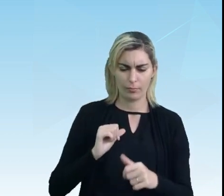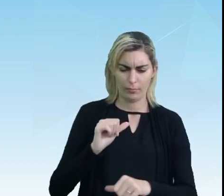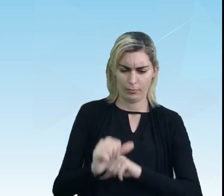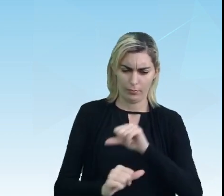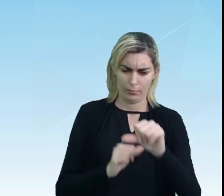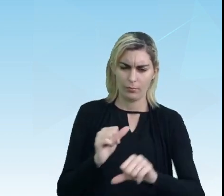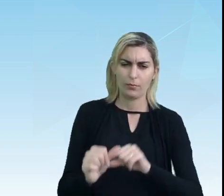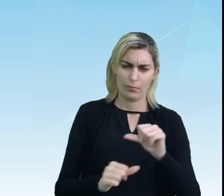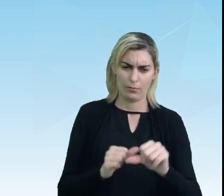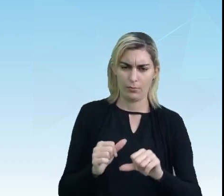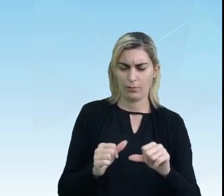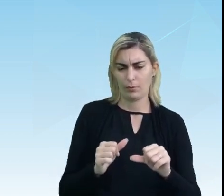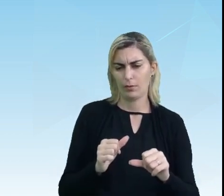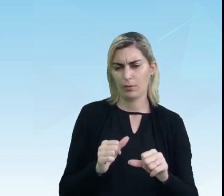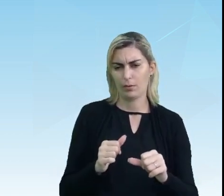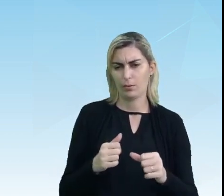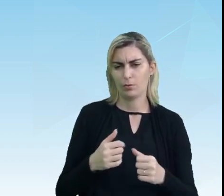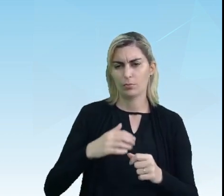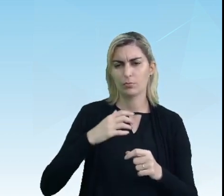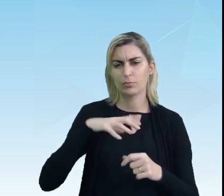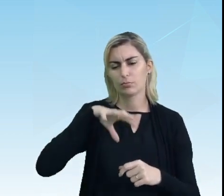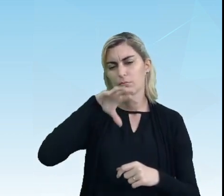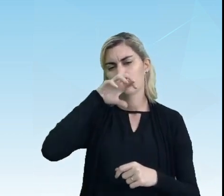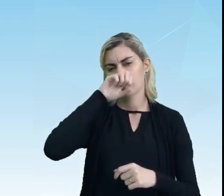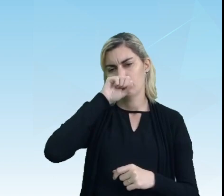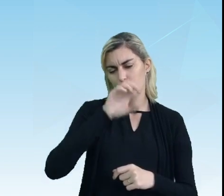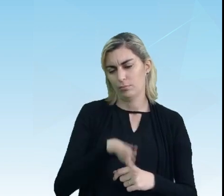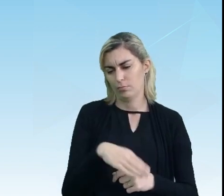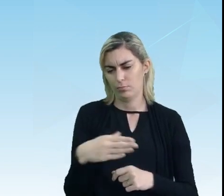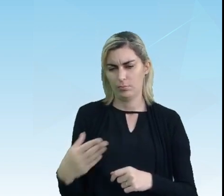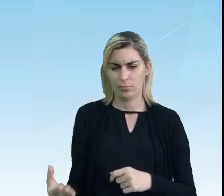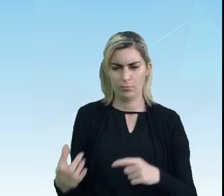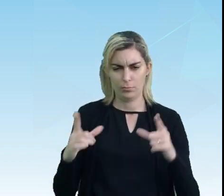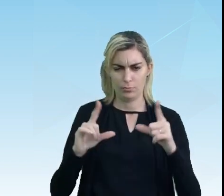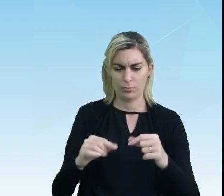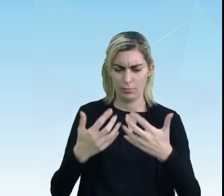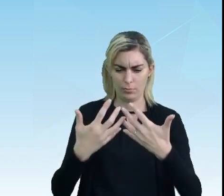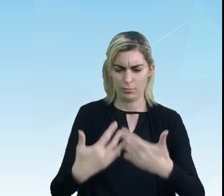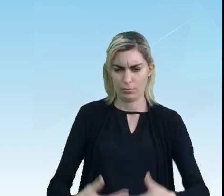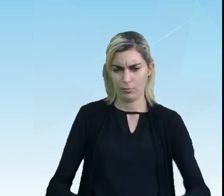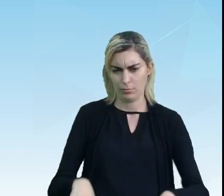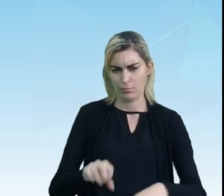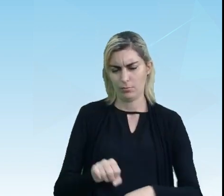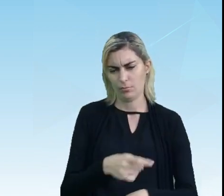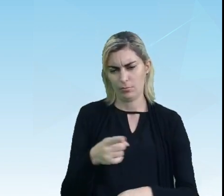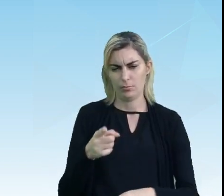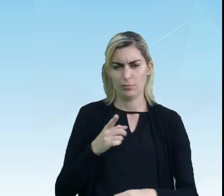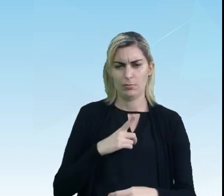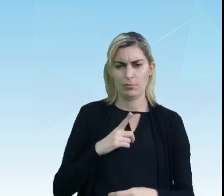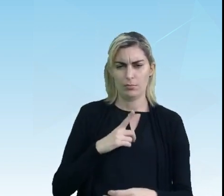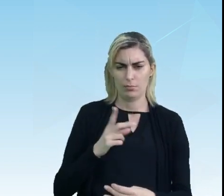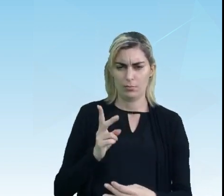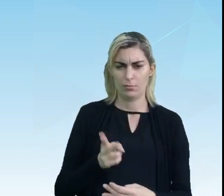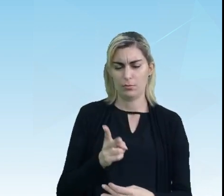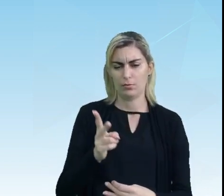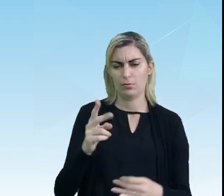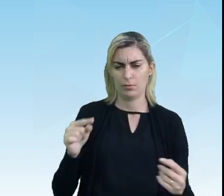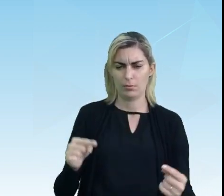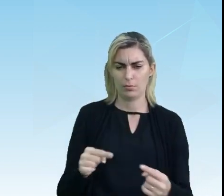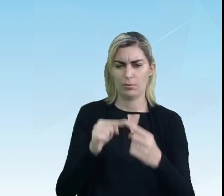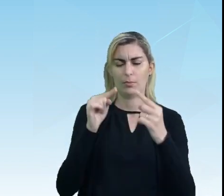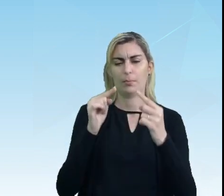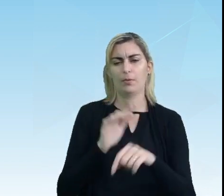alterações da composição da atmosfera e, do outro lado, o esgotamento dos recursos naturais são, sem dúvidas, os